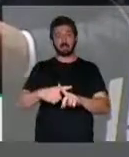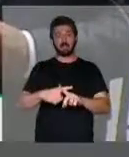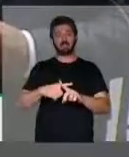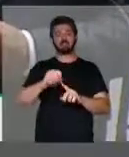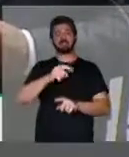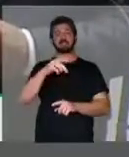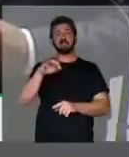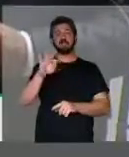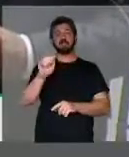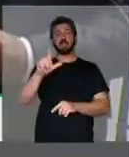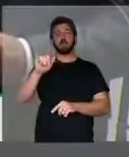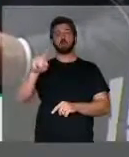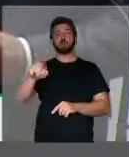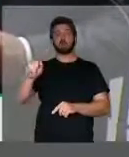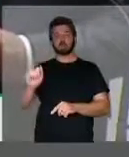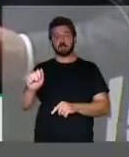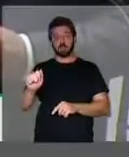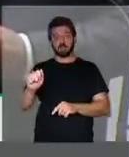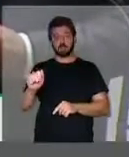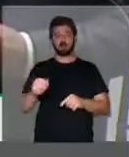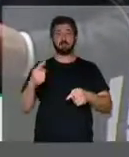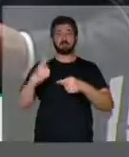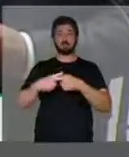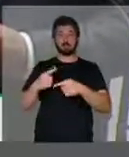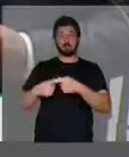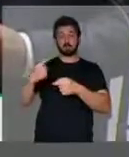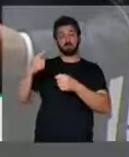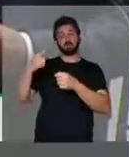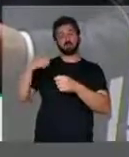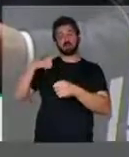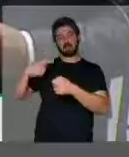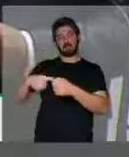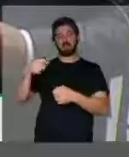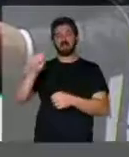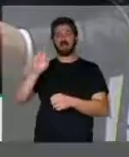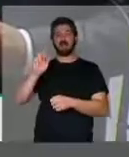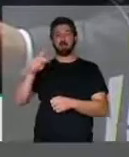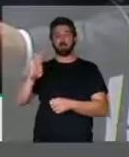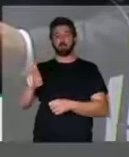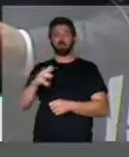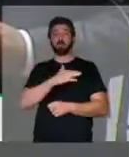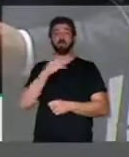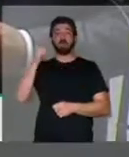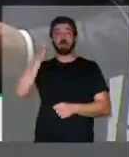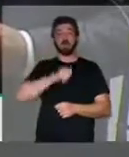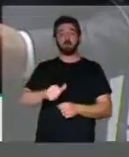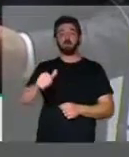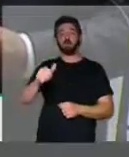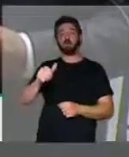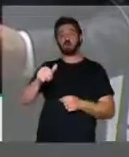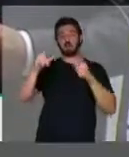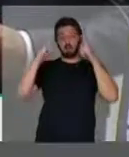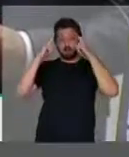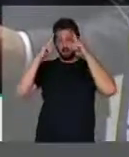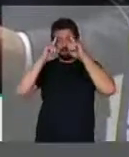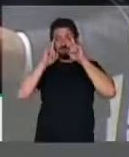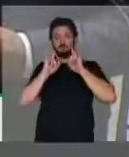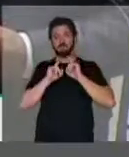no município de Anapu, onde foi morta a irmã norte-americana, a irmã